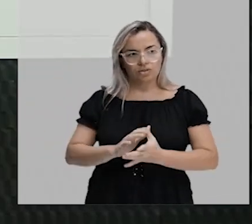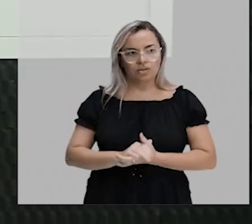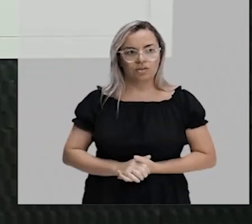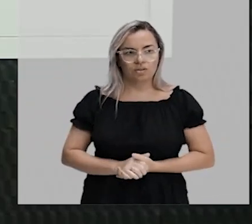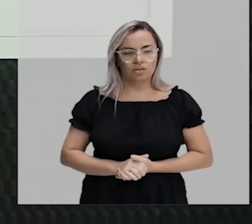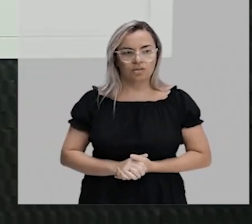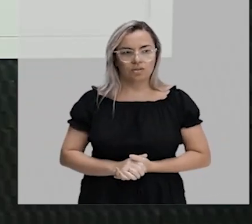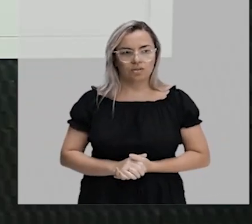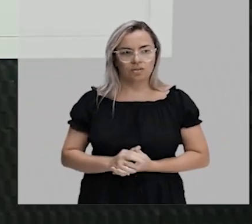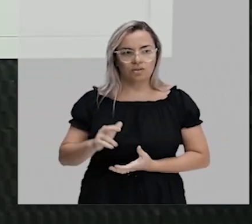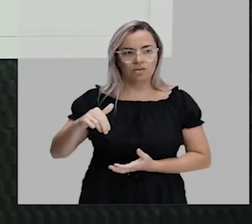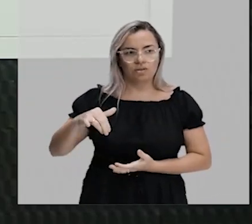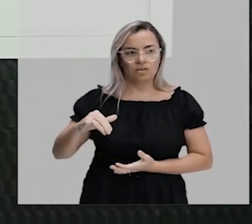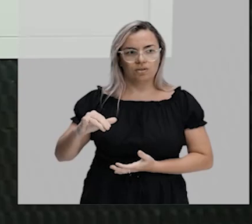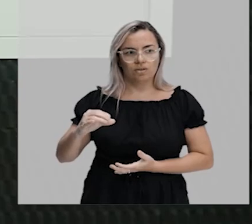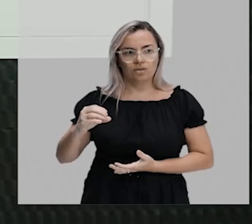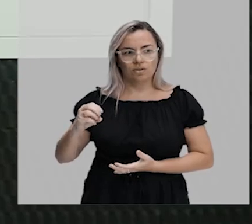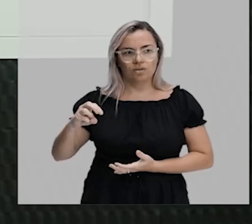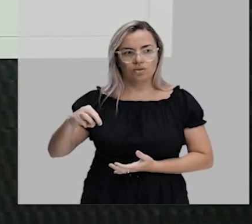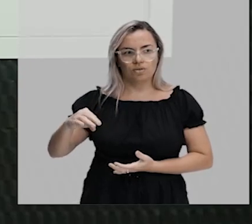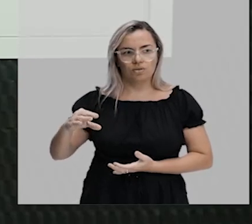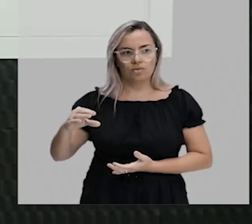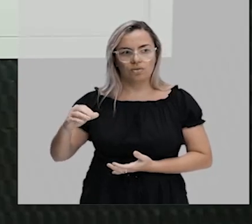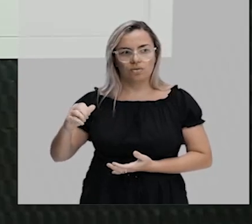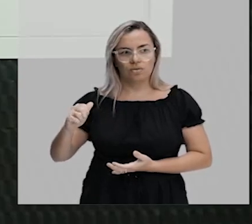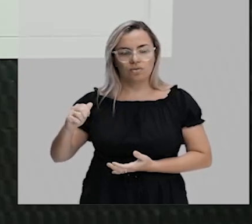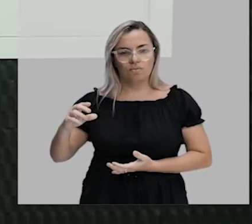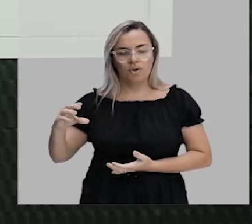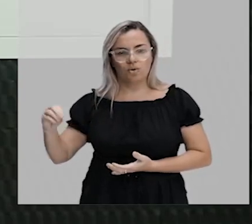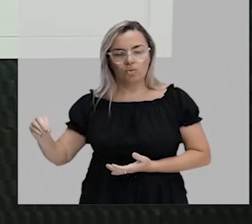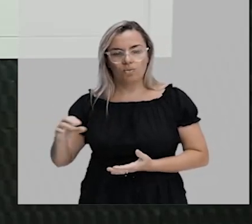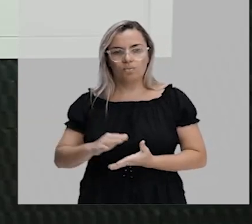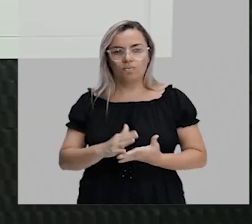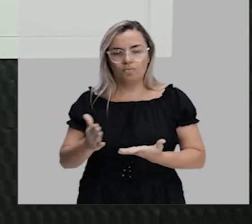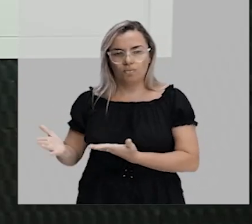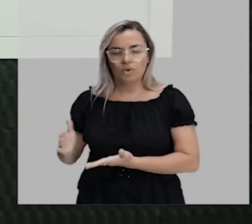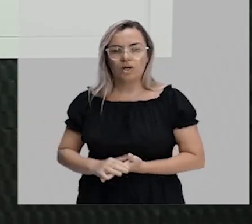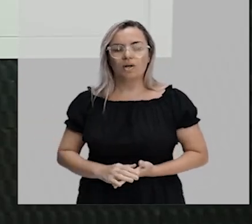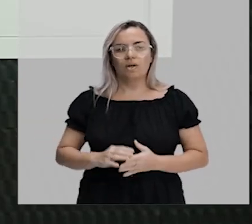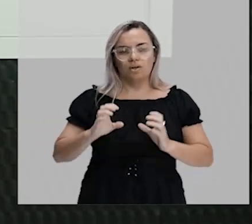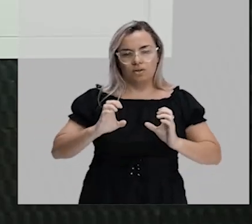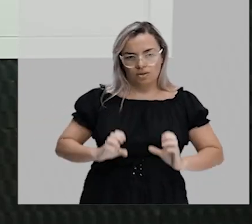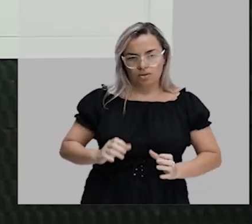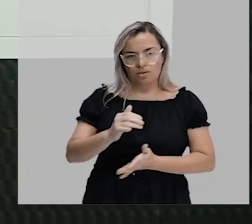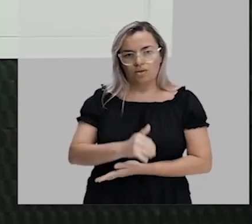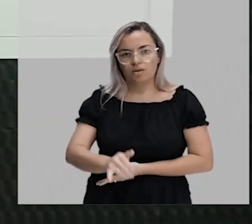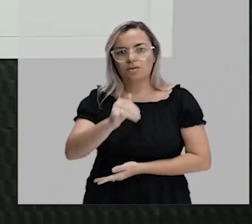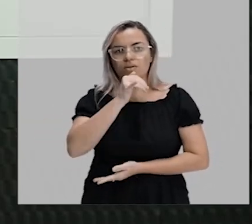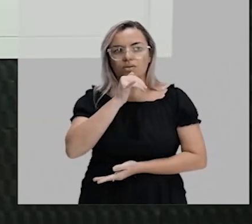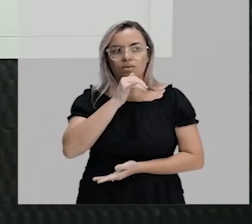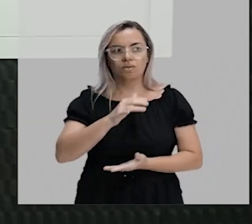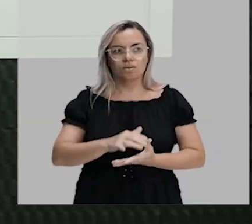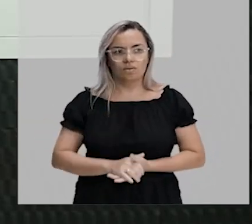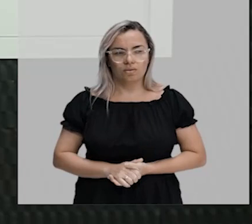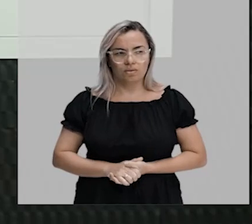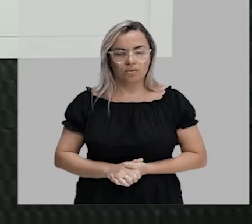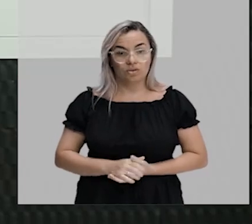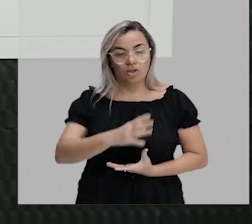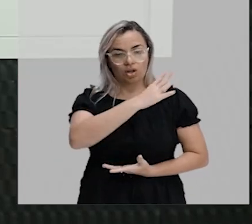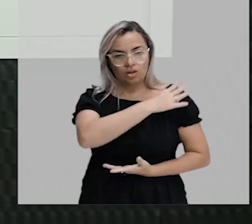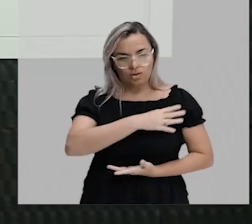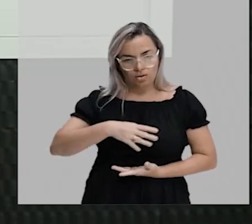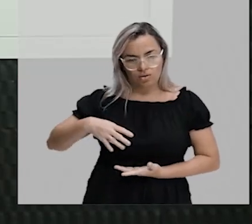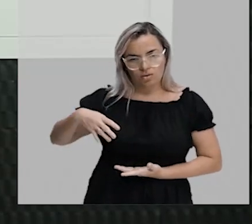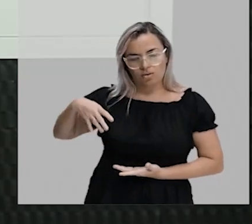certo? A famosa Ética a Nicômaco, ok? Esta Ética a Nicômaco, por exemplo, que é uma das